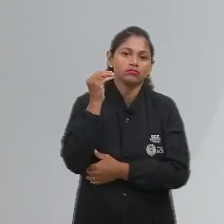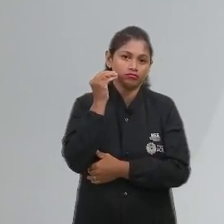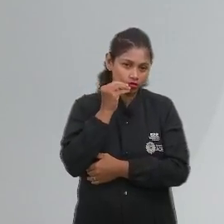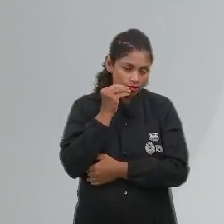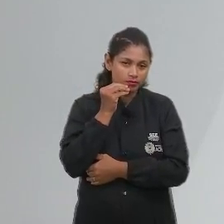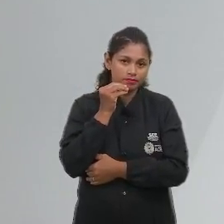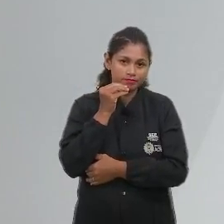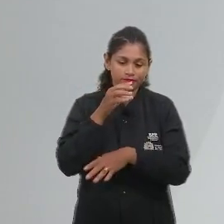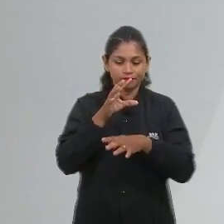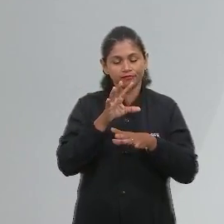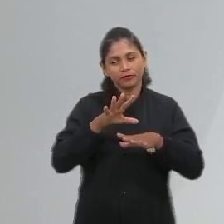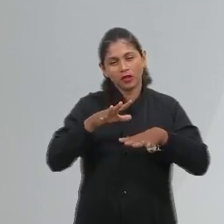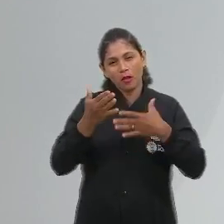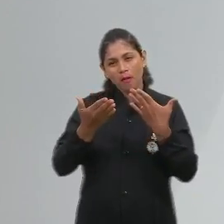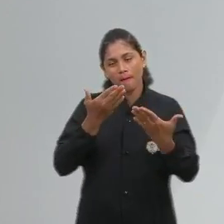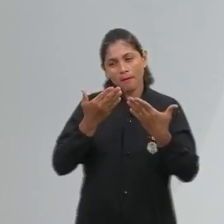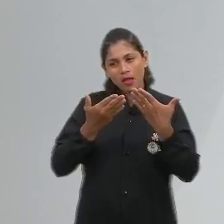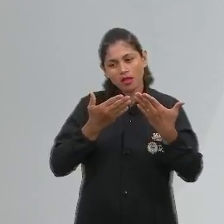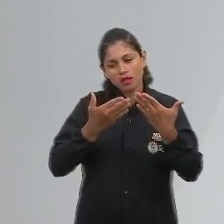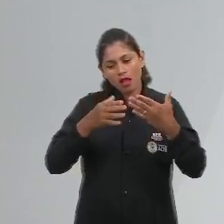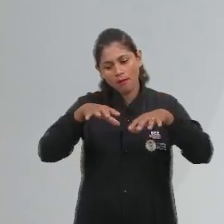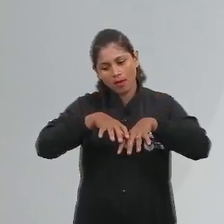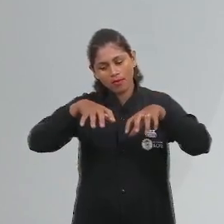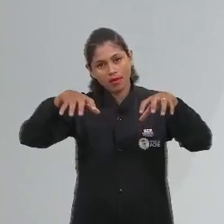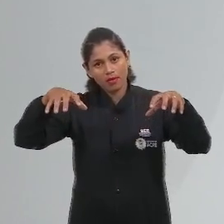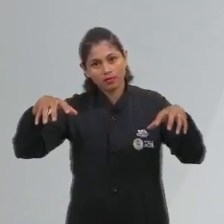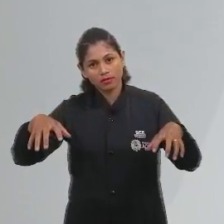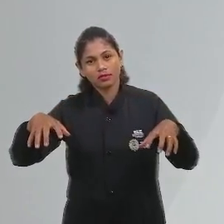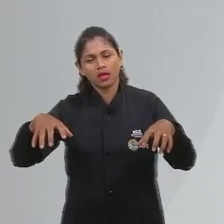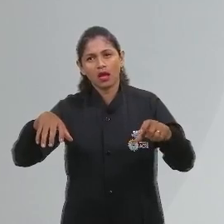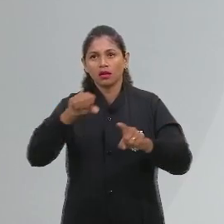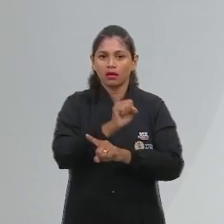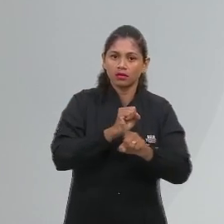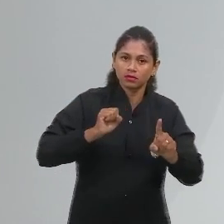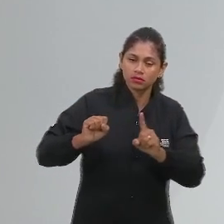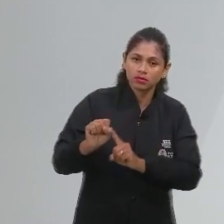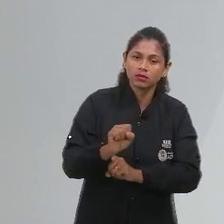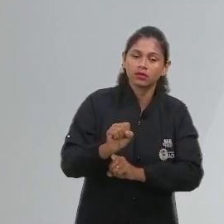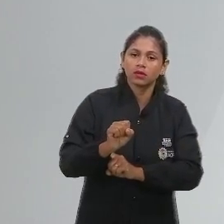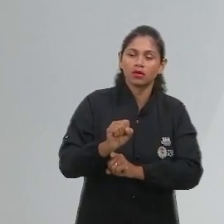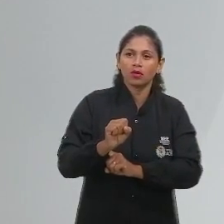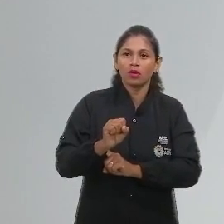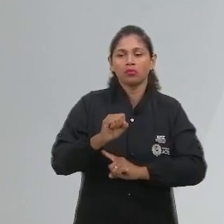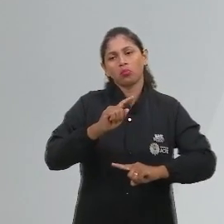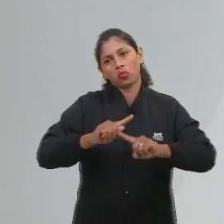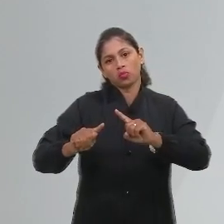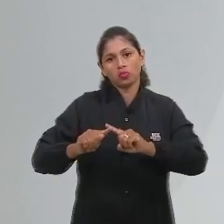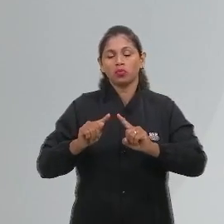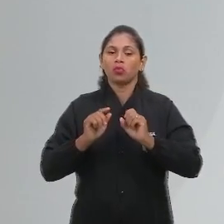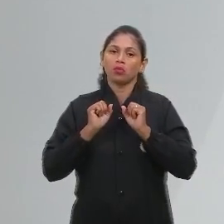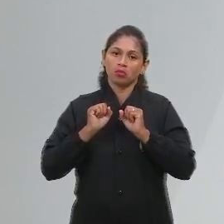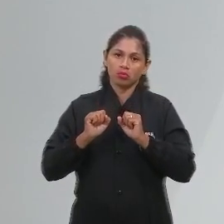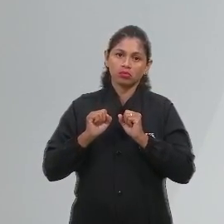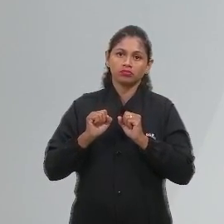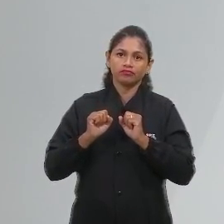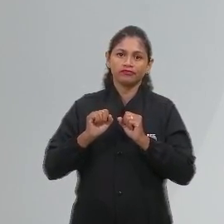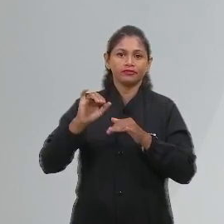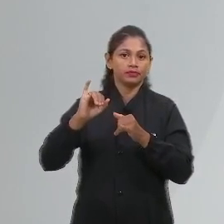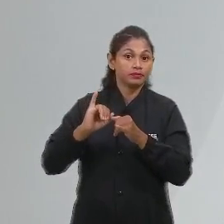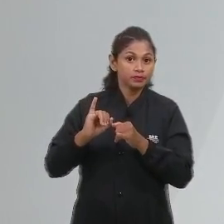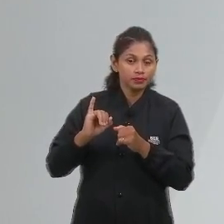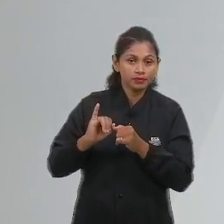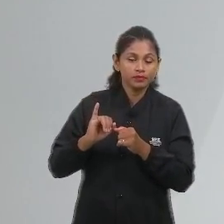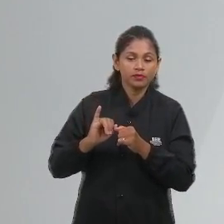um teste em laboratório. Se é na área social, algum recurso deverá ser realizado, digamos